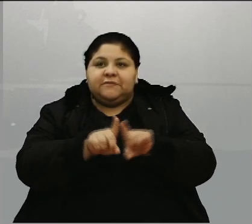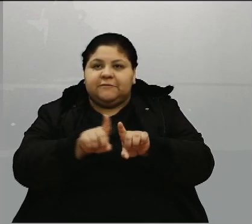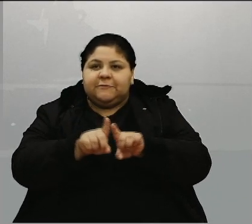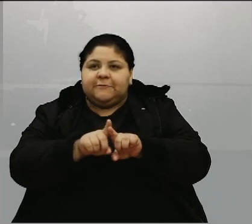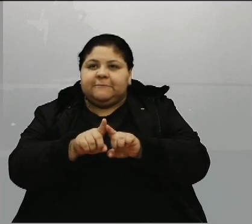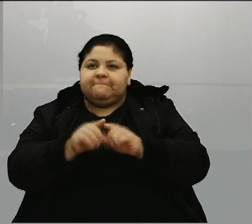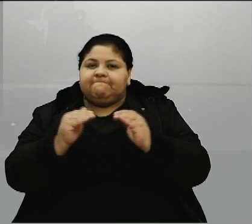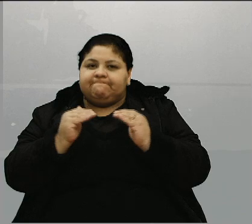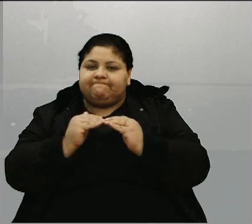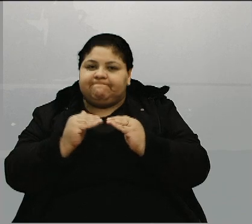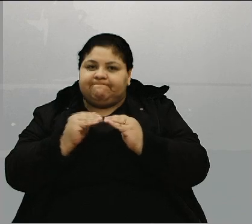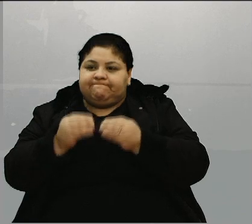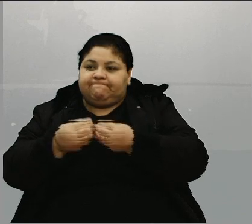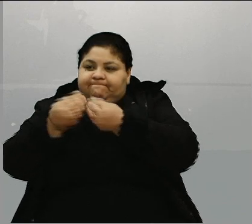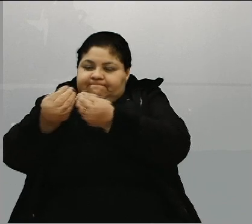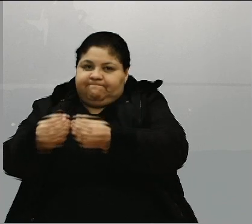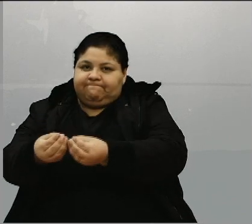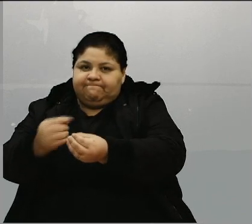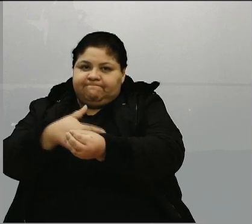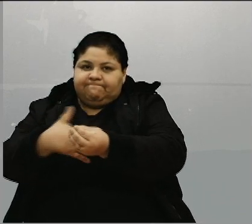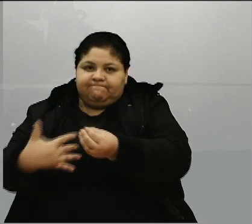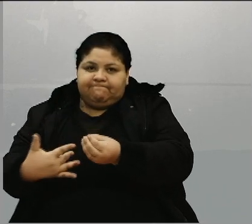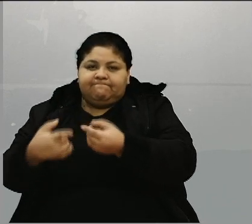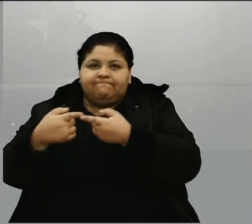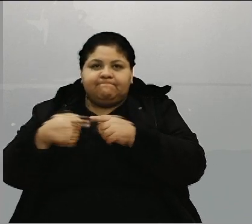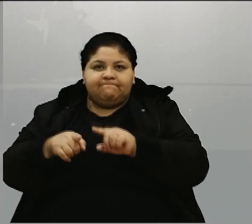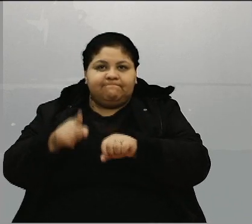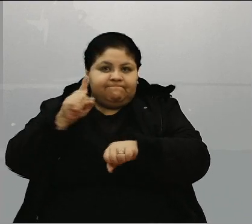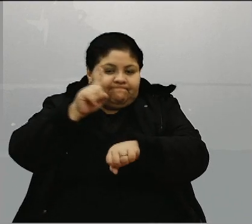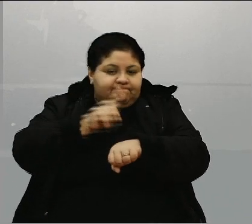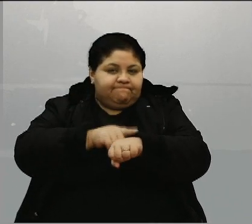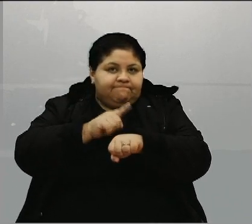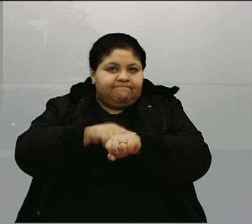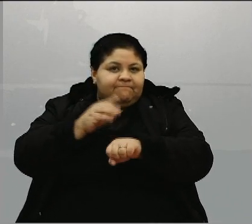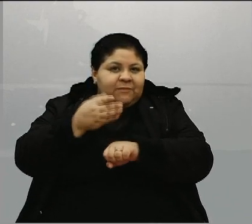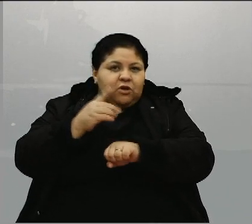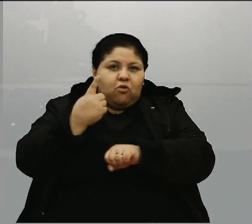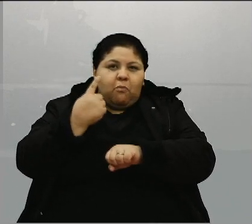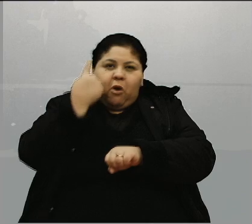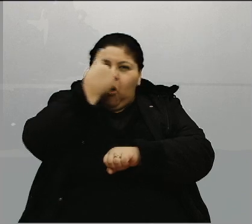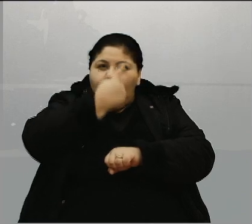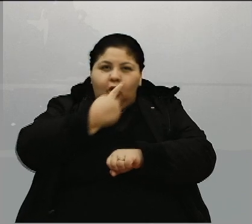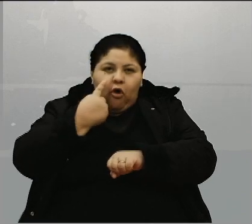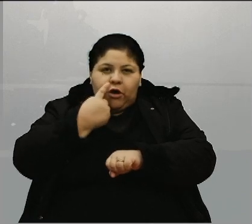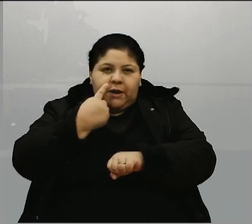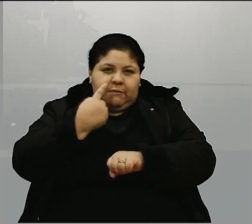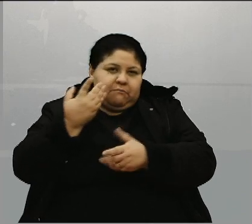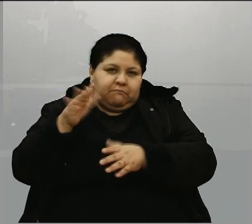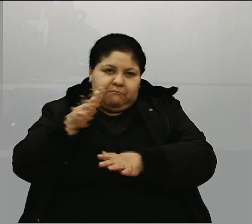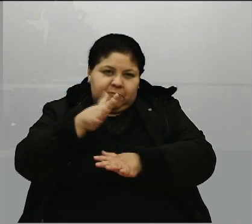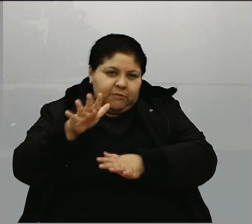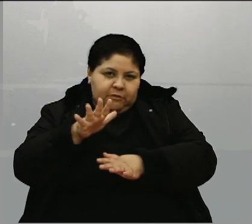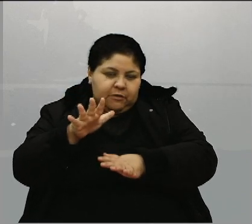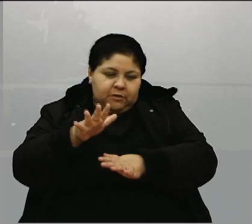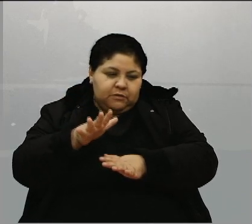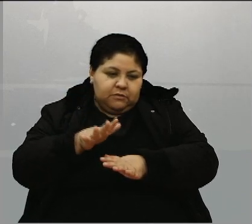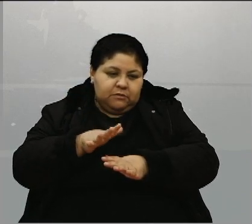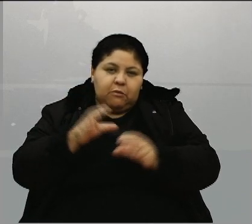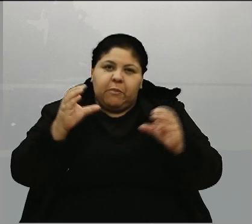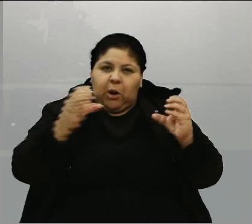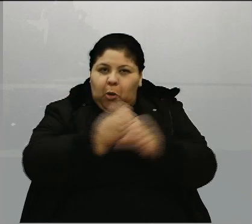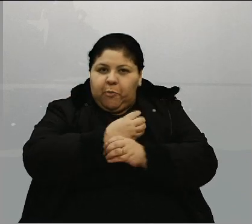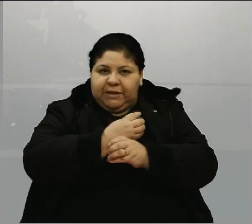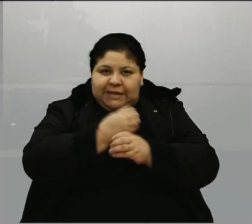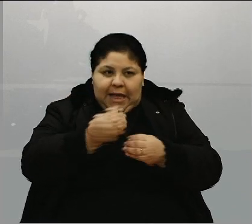assemelha ao de doação de sangue, contudo, ele leva um pouco mais de tempo, ele leva em torno de 1h10, mais ou menos, para se fazer